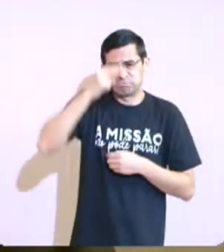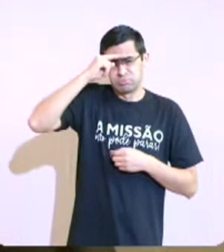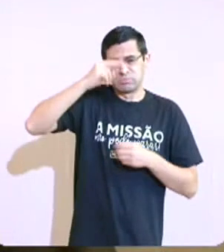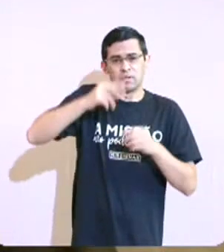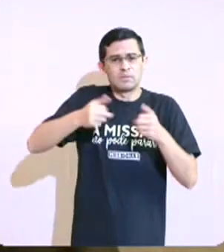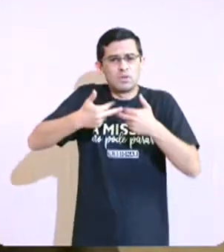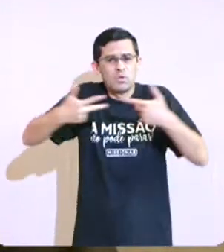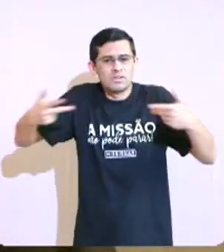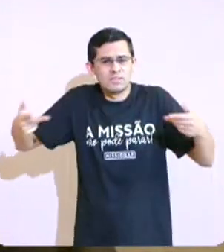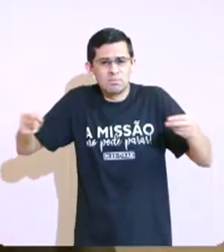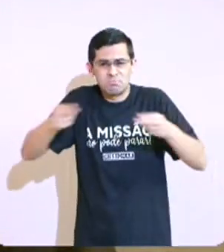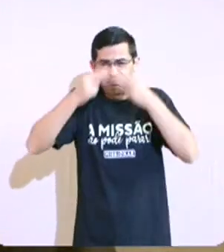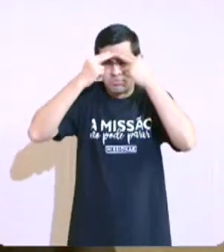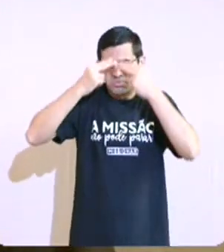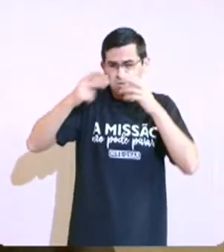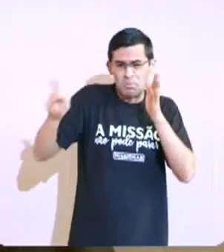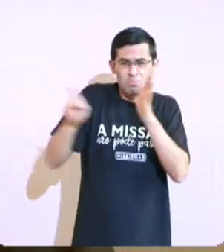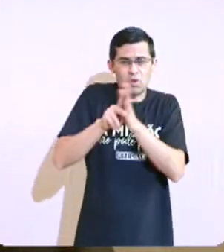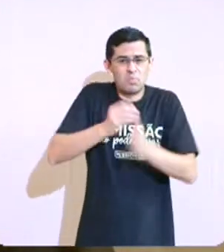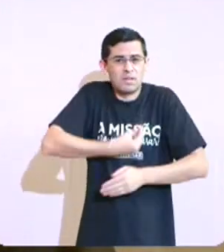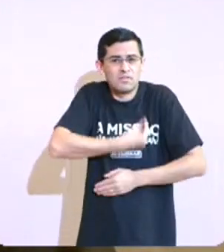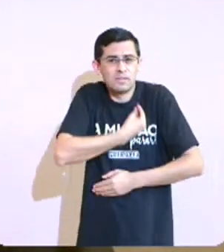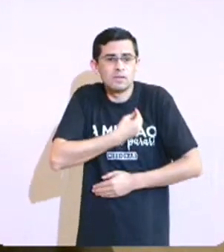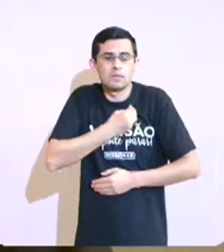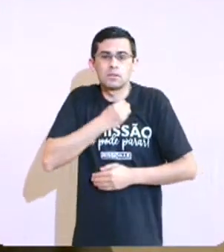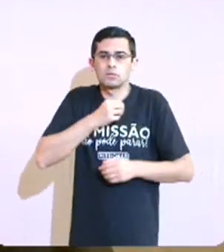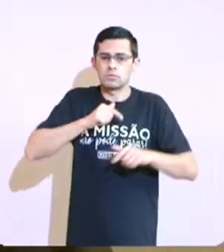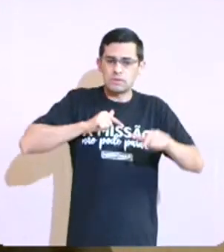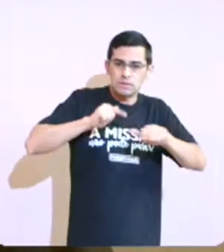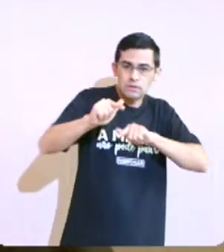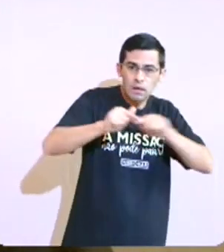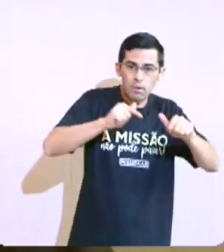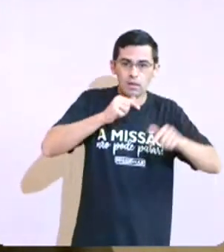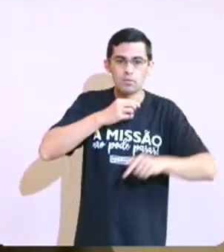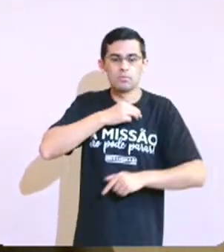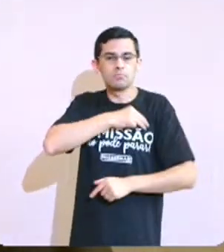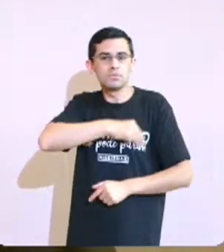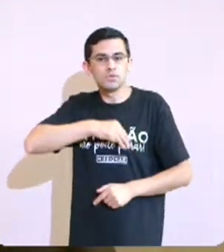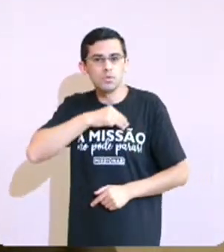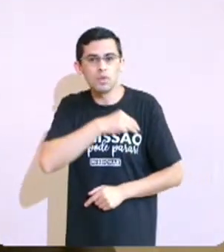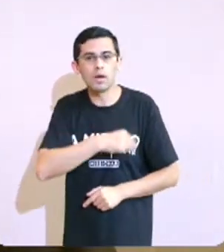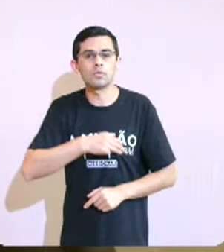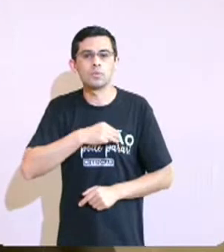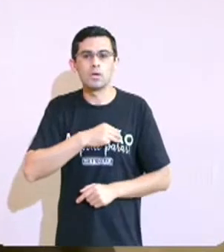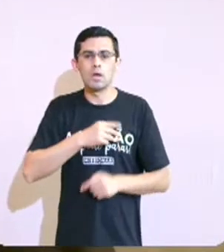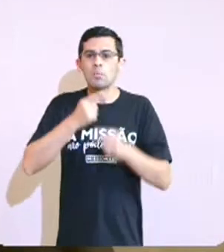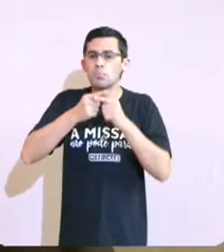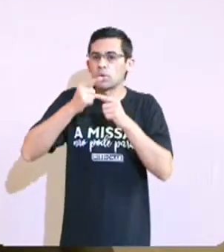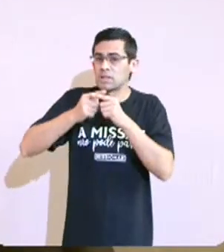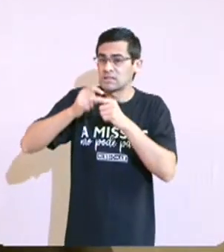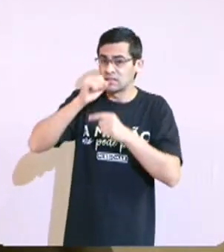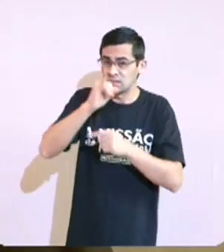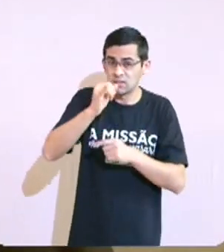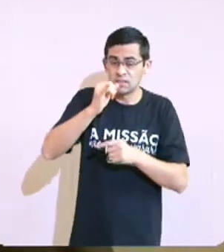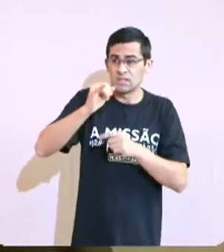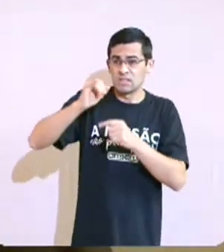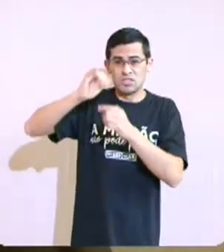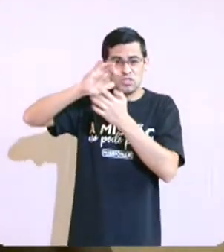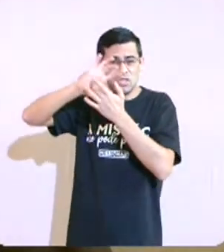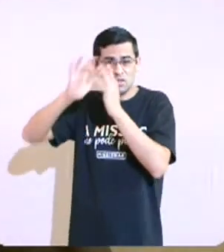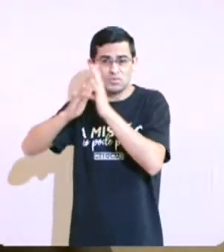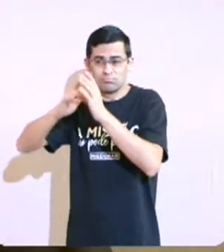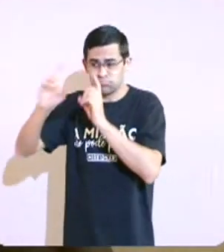gente. Na sua obra missionária, se o Filho vos libertar, verdadeiramente sereis livres.